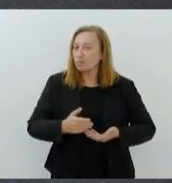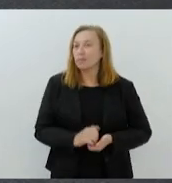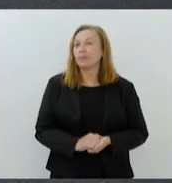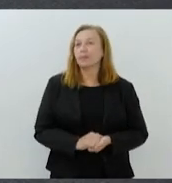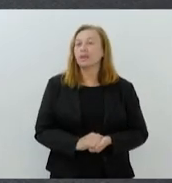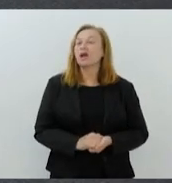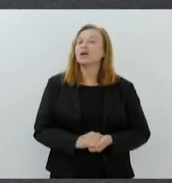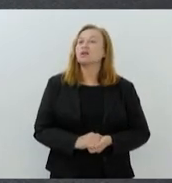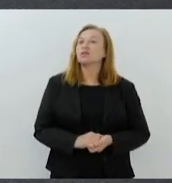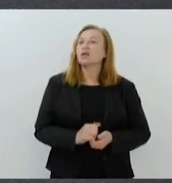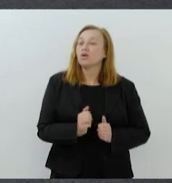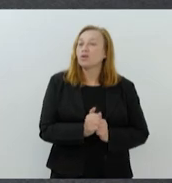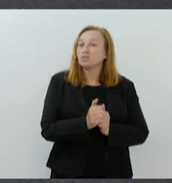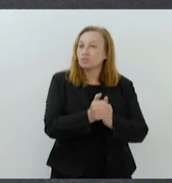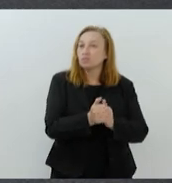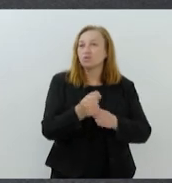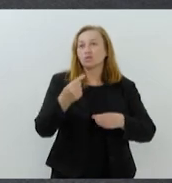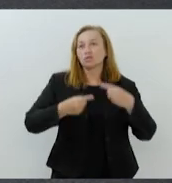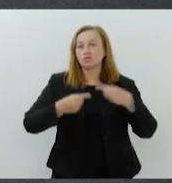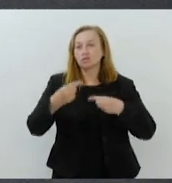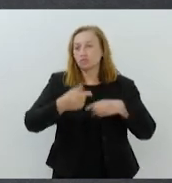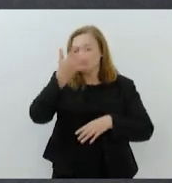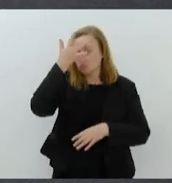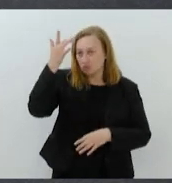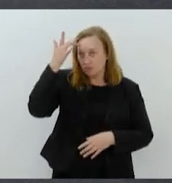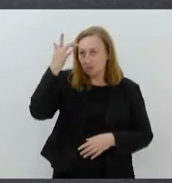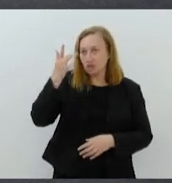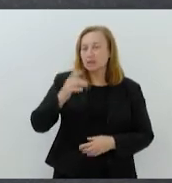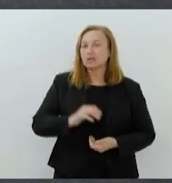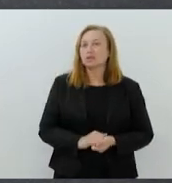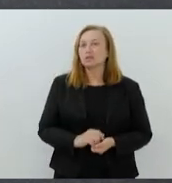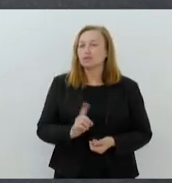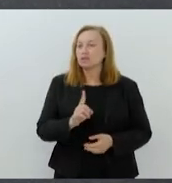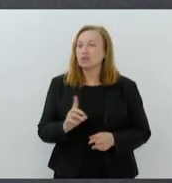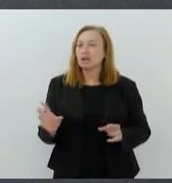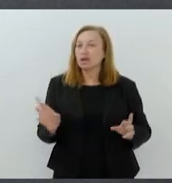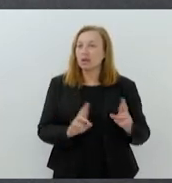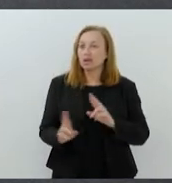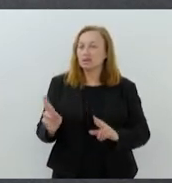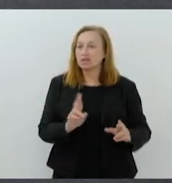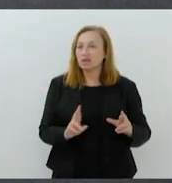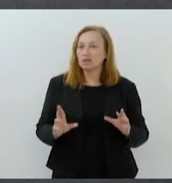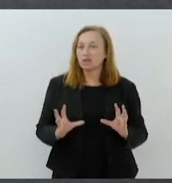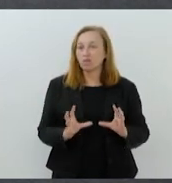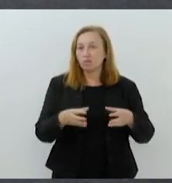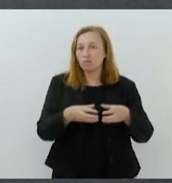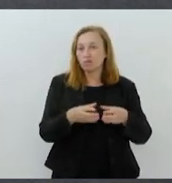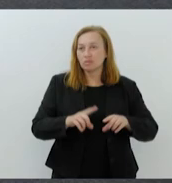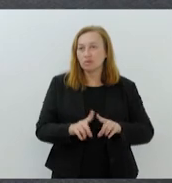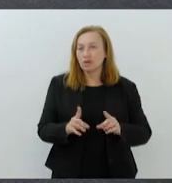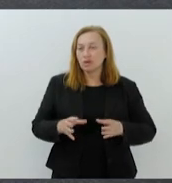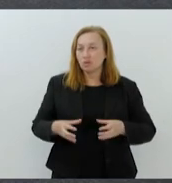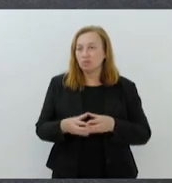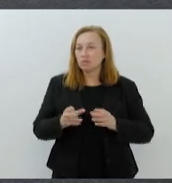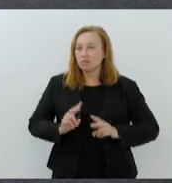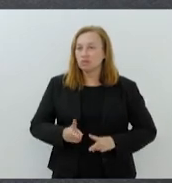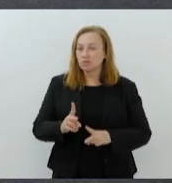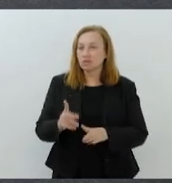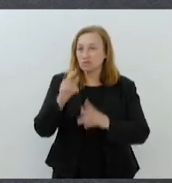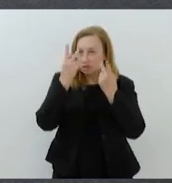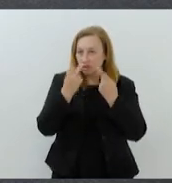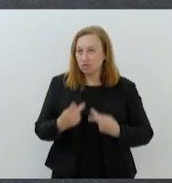acompanha o debate de saúde mental, que diretamente não está relacionado em nenhuma comissão, mas na Comissão Permanente de Direitos